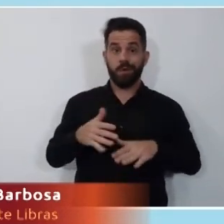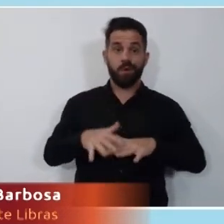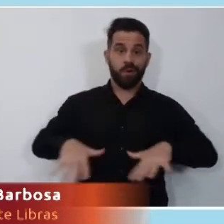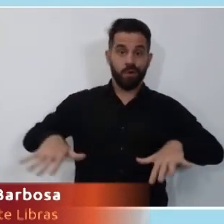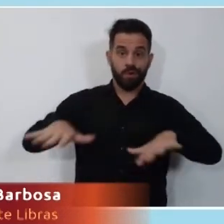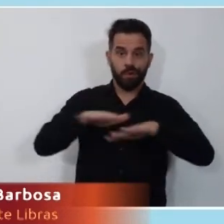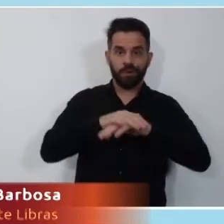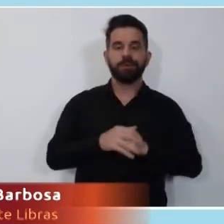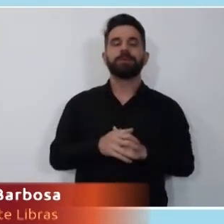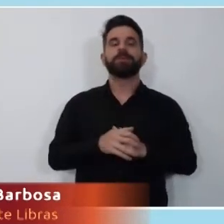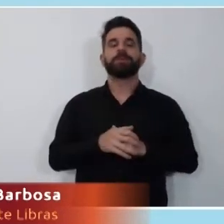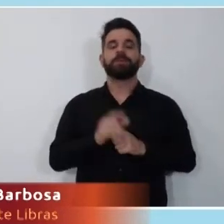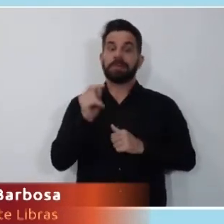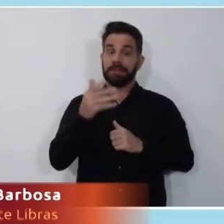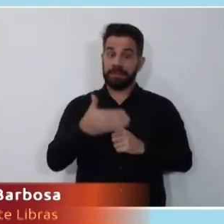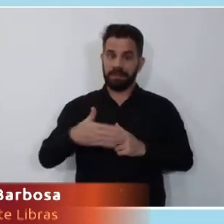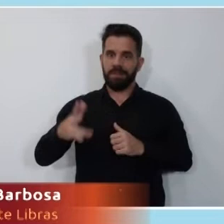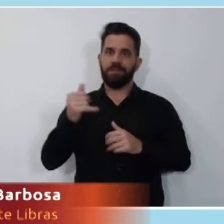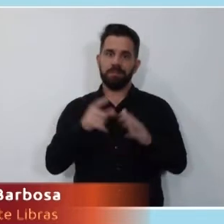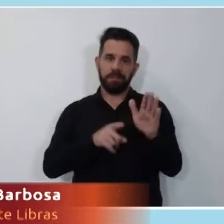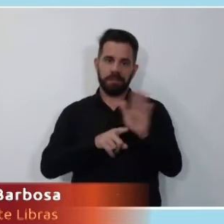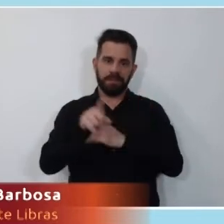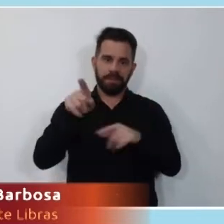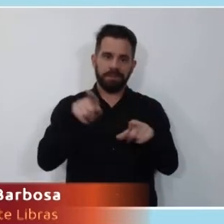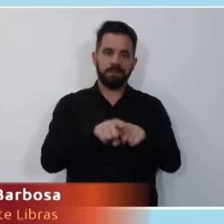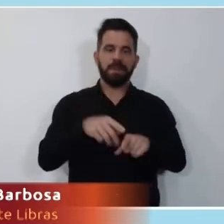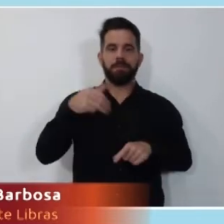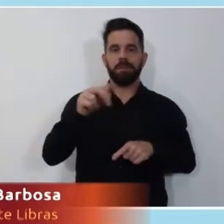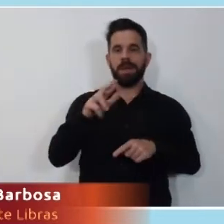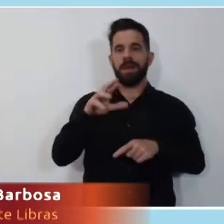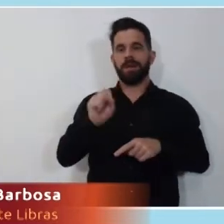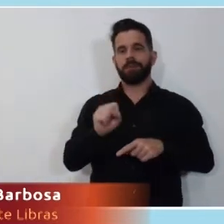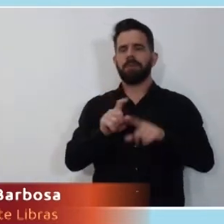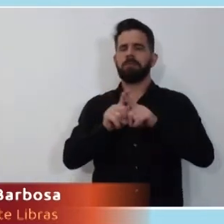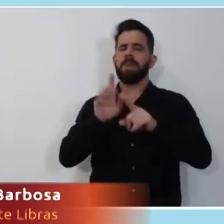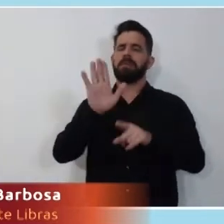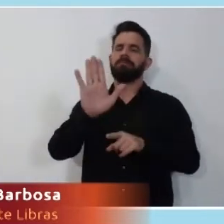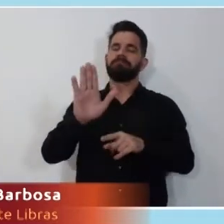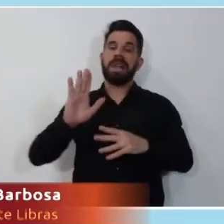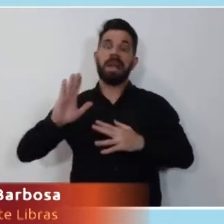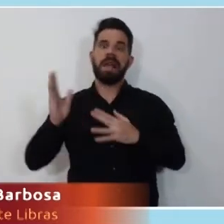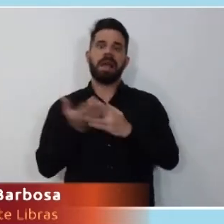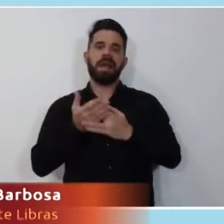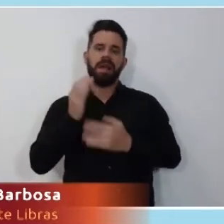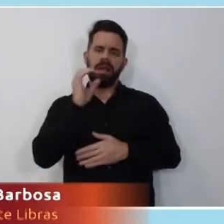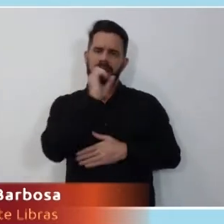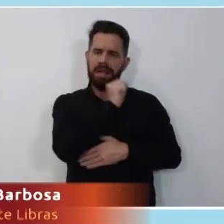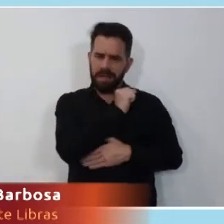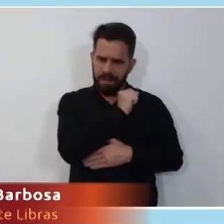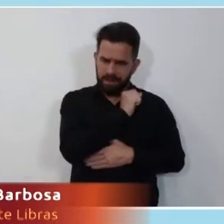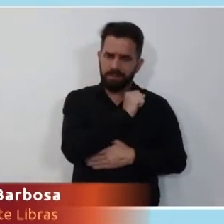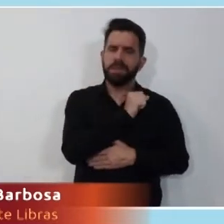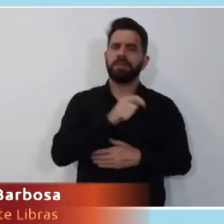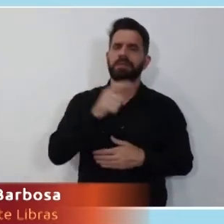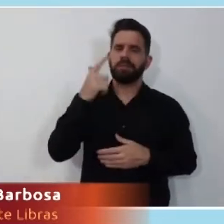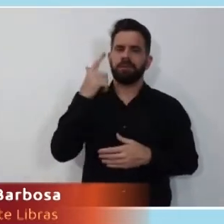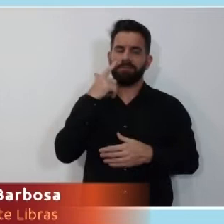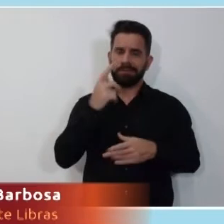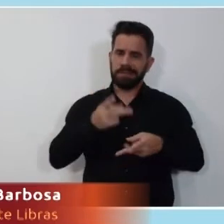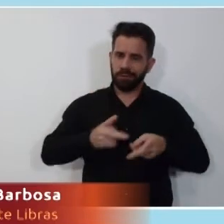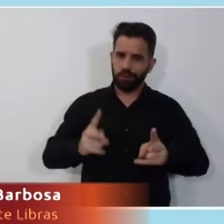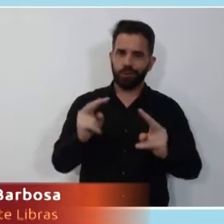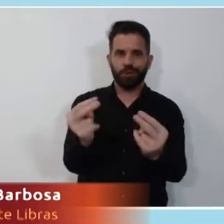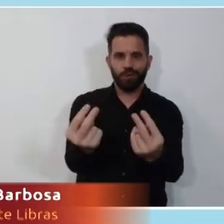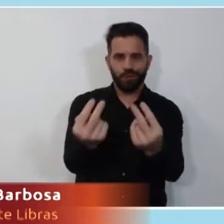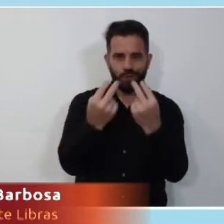mesma questão daqui a pouco para o Marcos, mas antes eu preciso fazer um rápido intervalo, mas é bem rapidinho. Espero que você continue com a